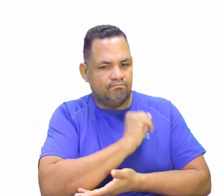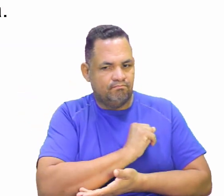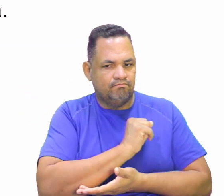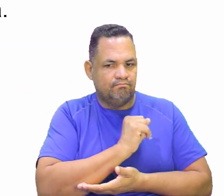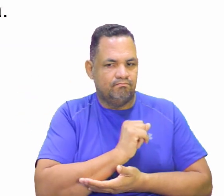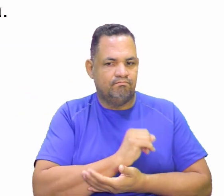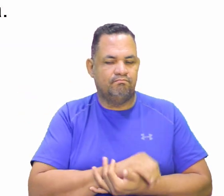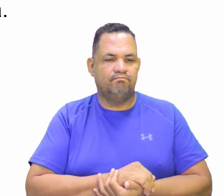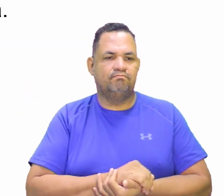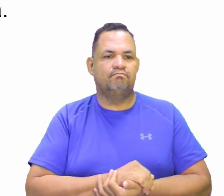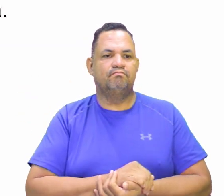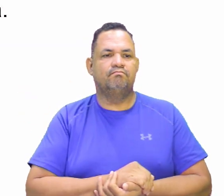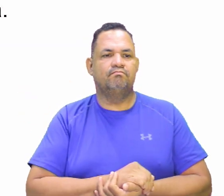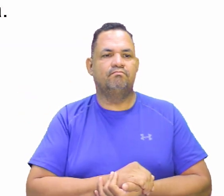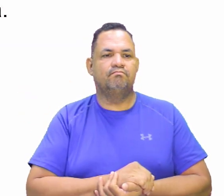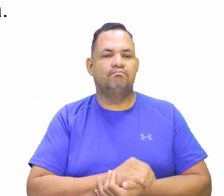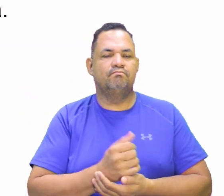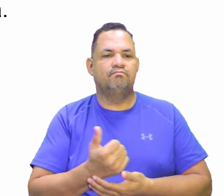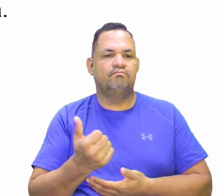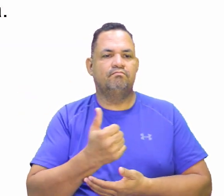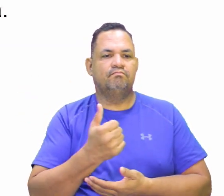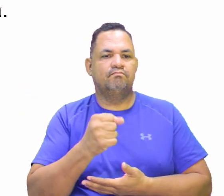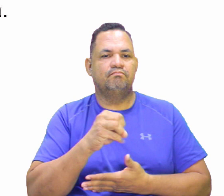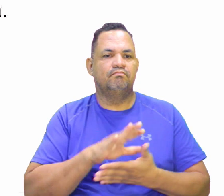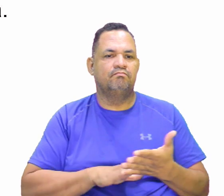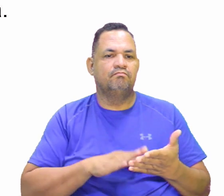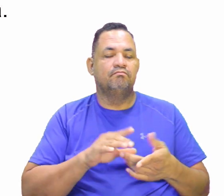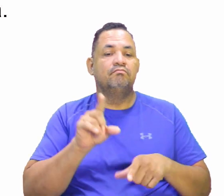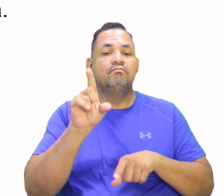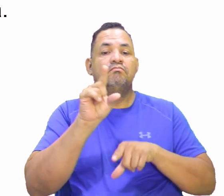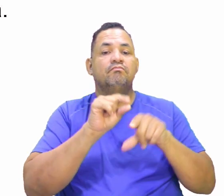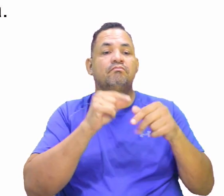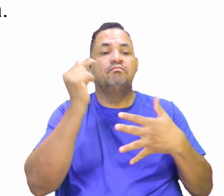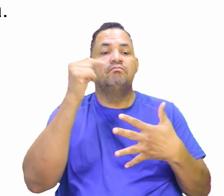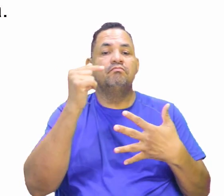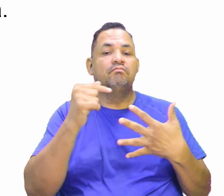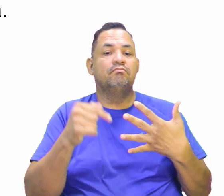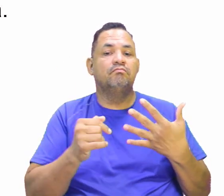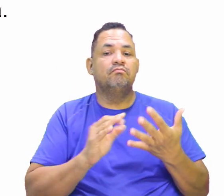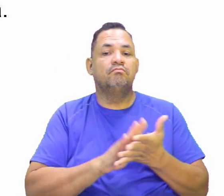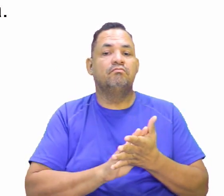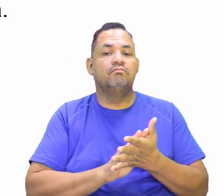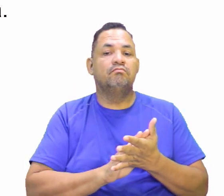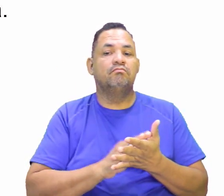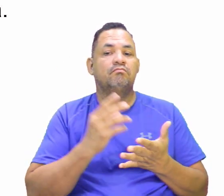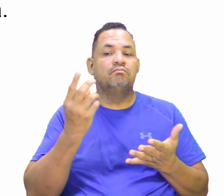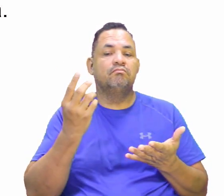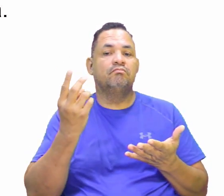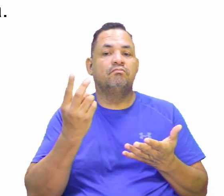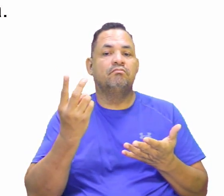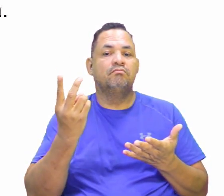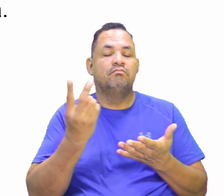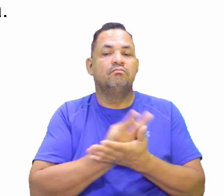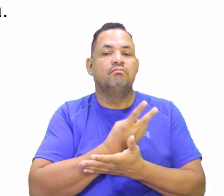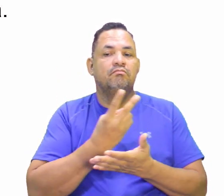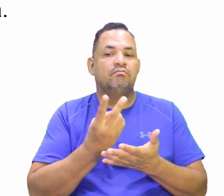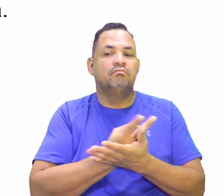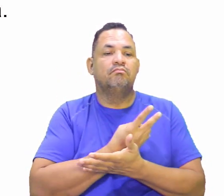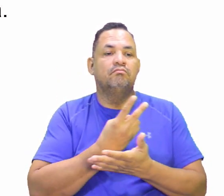questão. Qual, né, melhor, a alternativa que apresenta incorreção